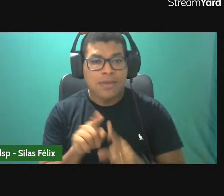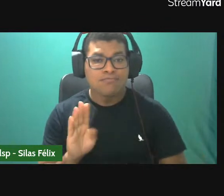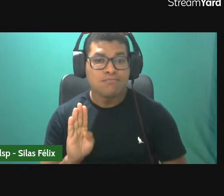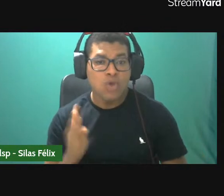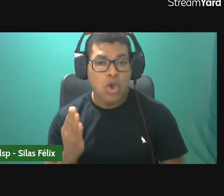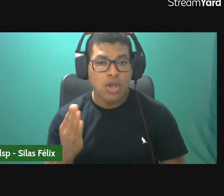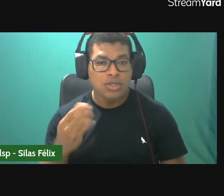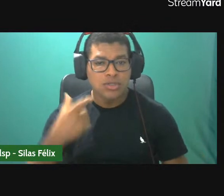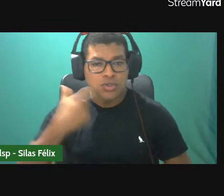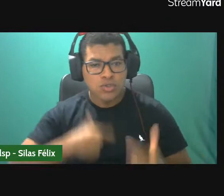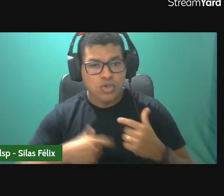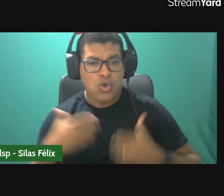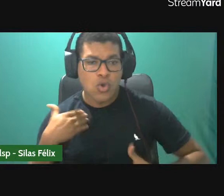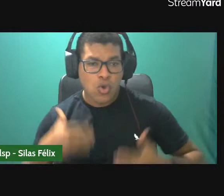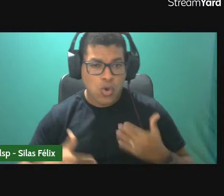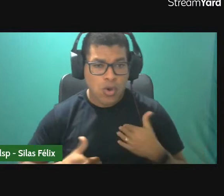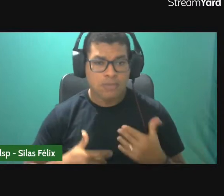totais,